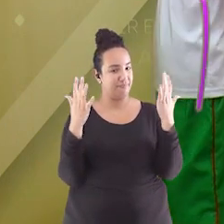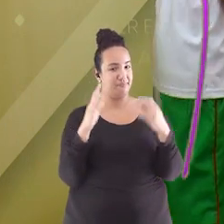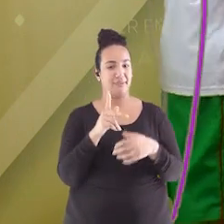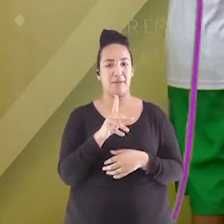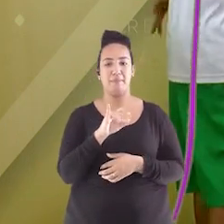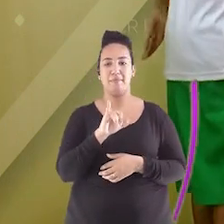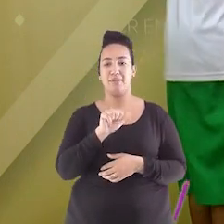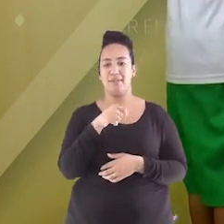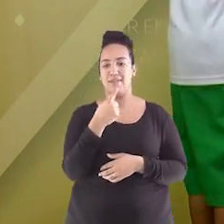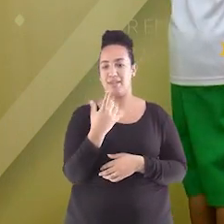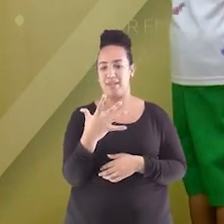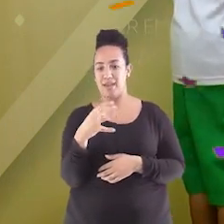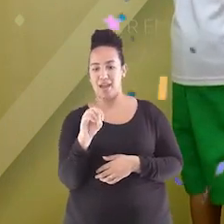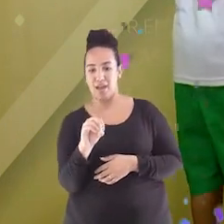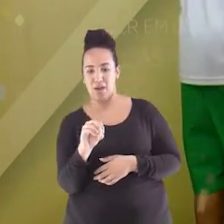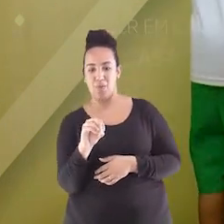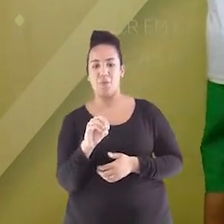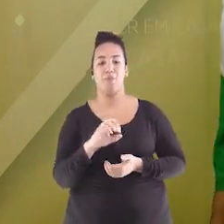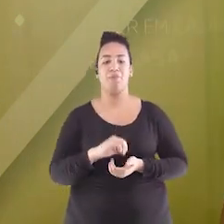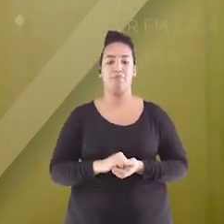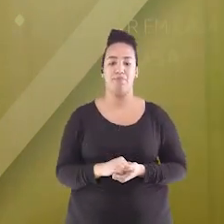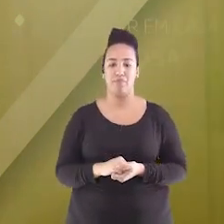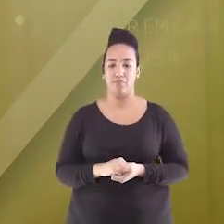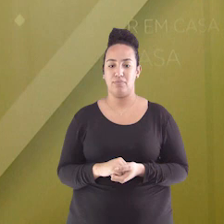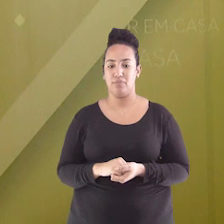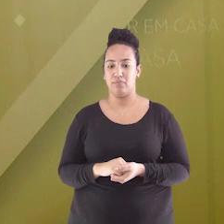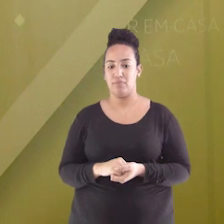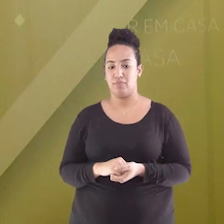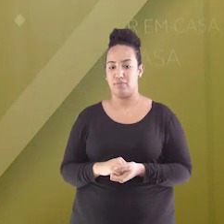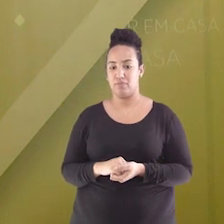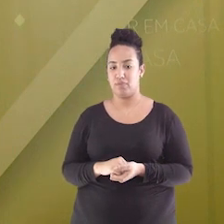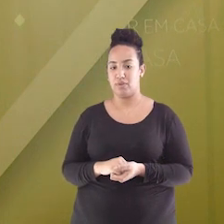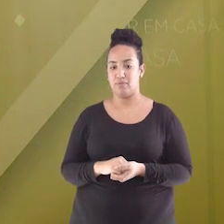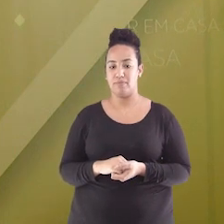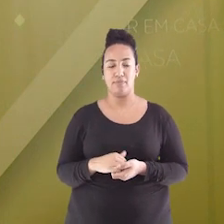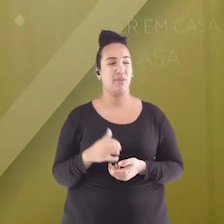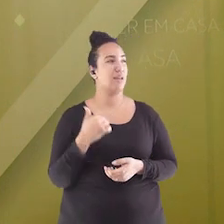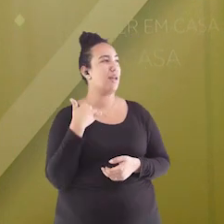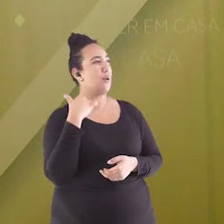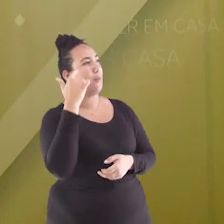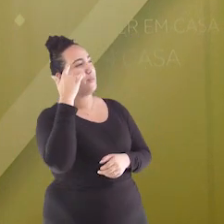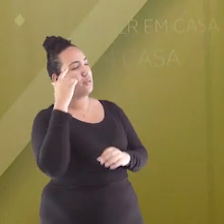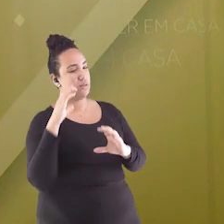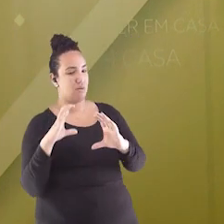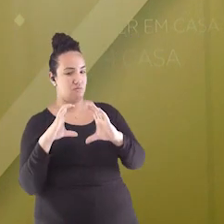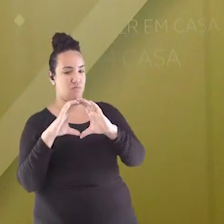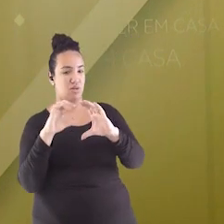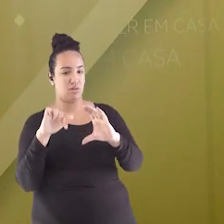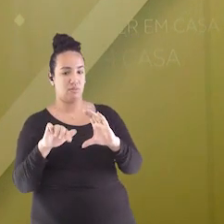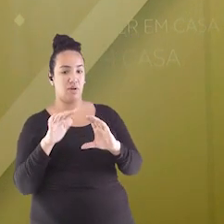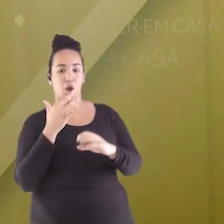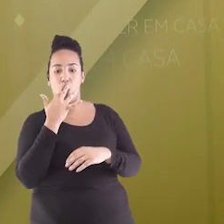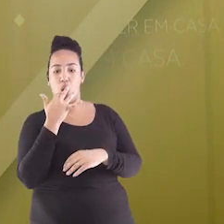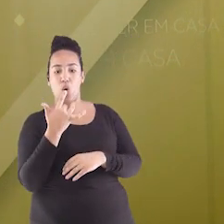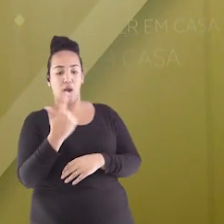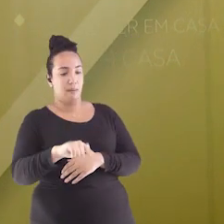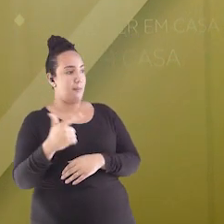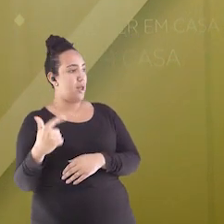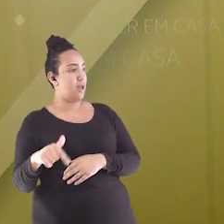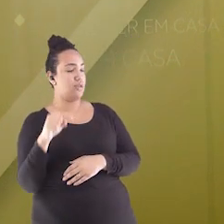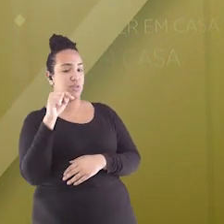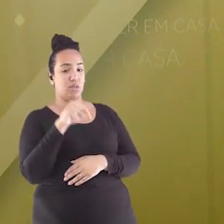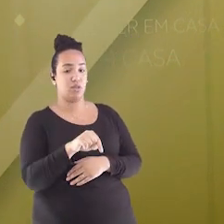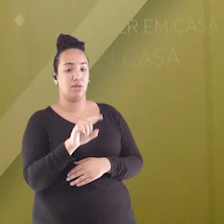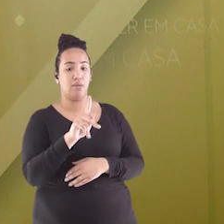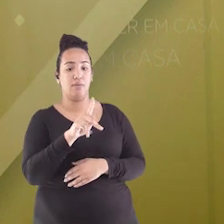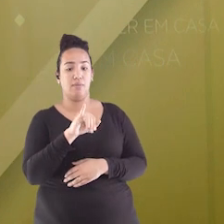pião. Palma para o pião. Olha o pião. Eu achei que era bola, mas a bola tem cores repetidas. E o pião tem